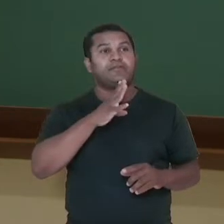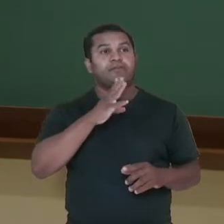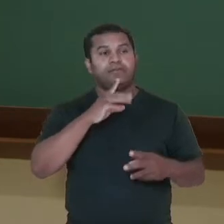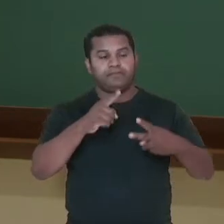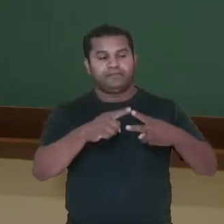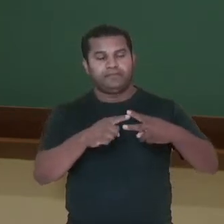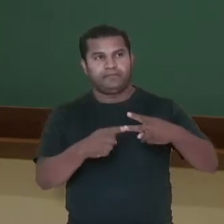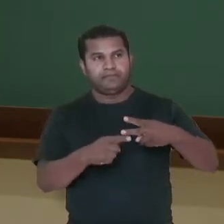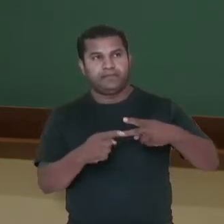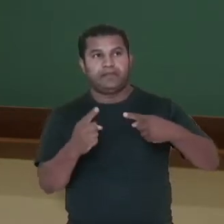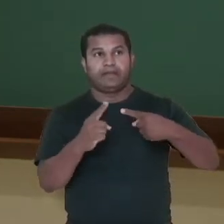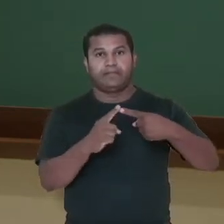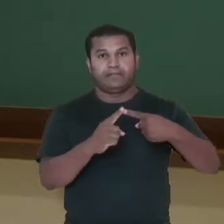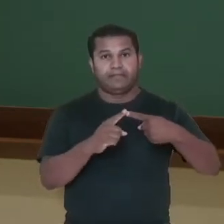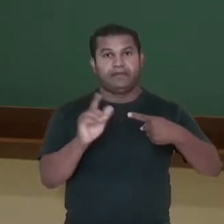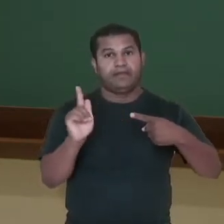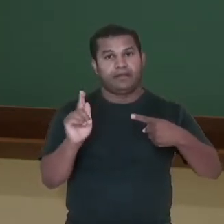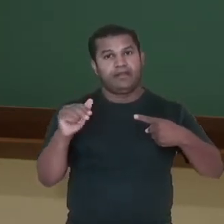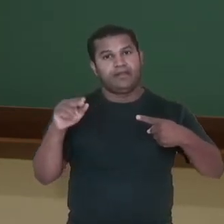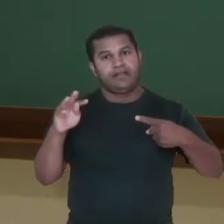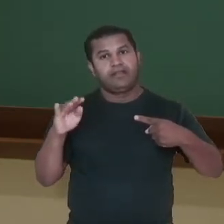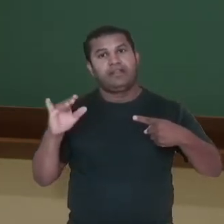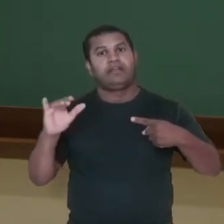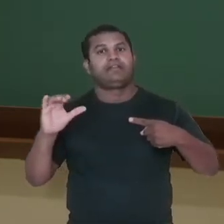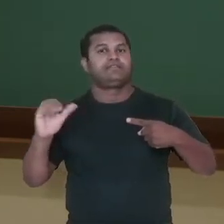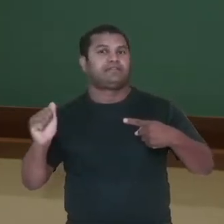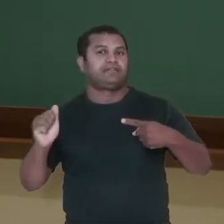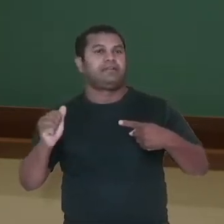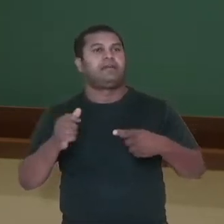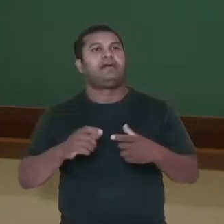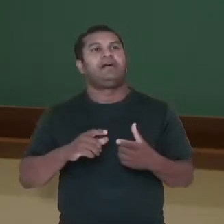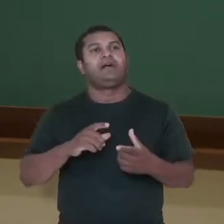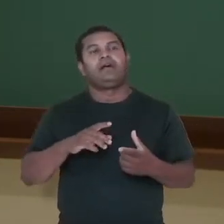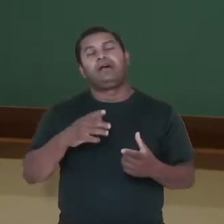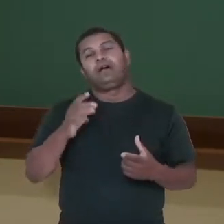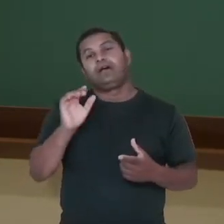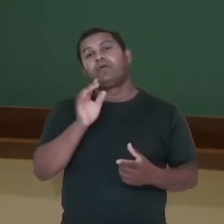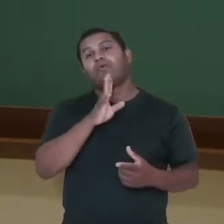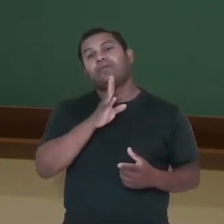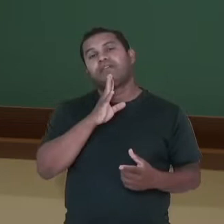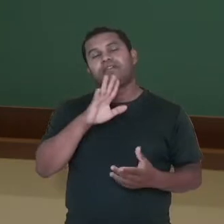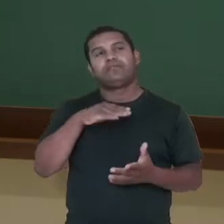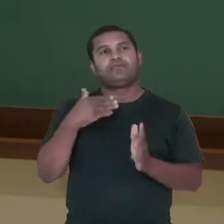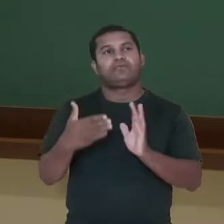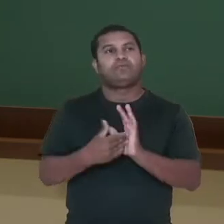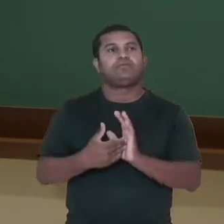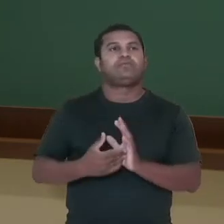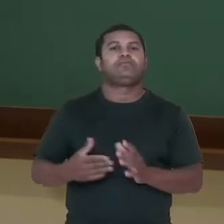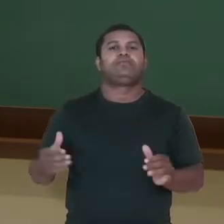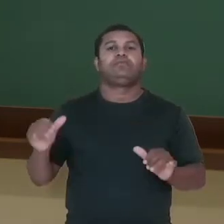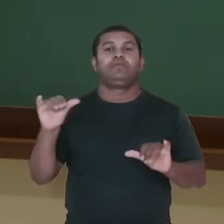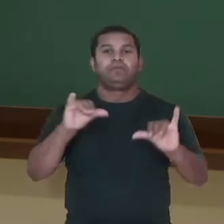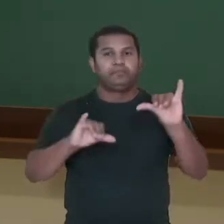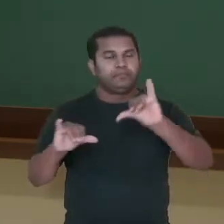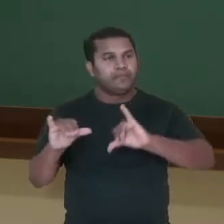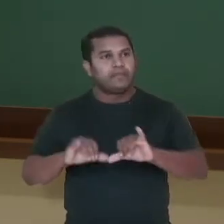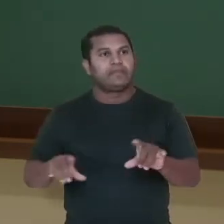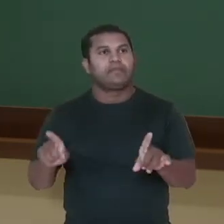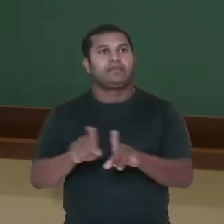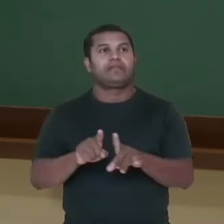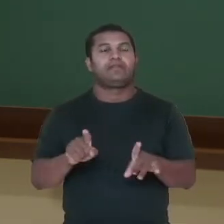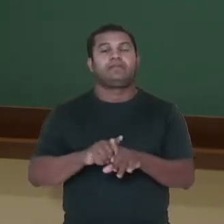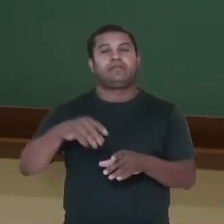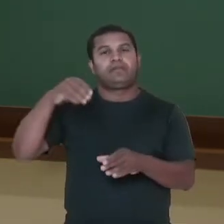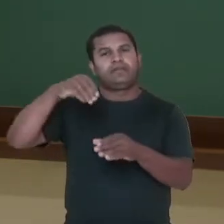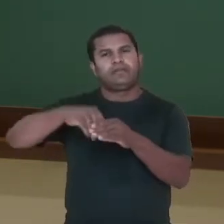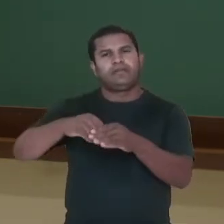não conhecendo a parte lá bioquímica, não conhecendo a parte citológica do processo, a gente vai